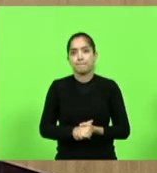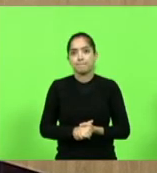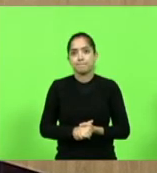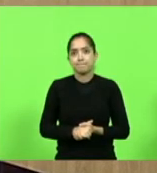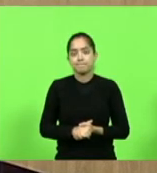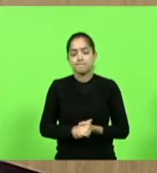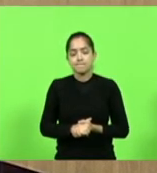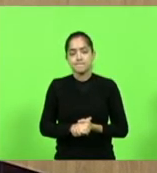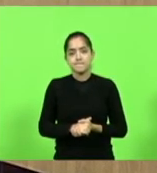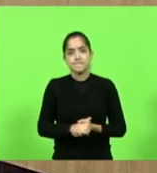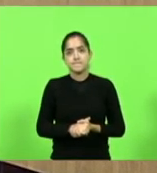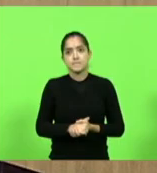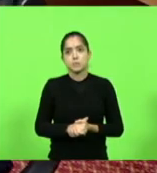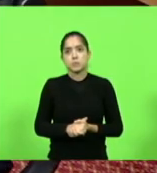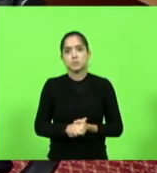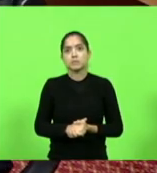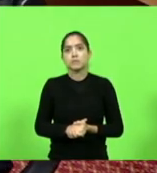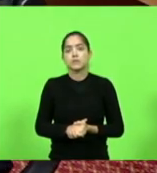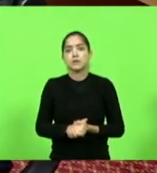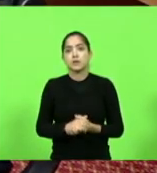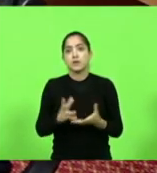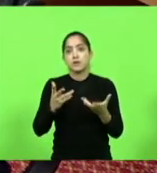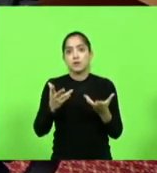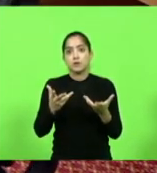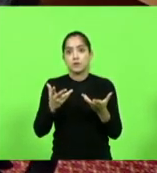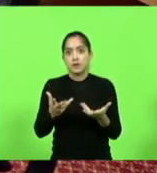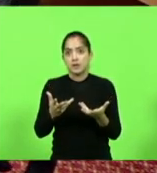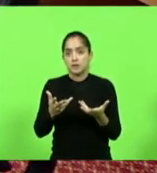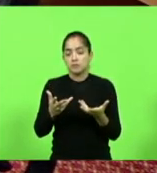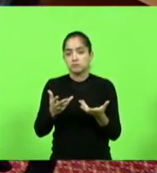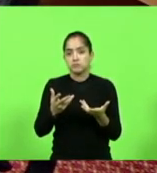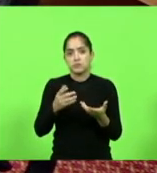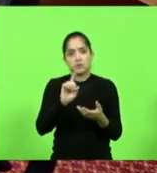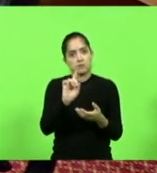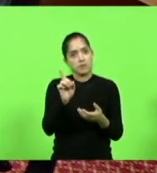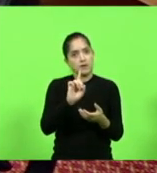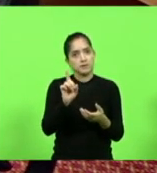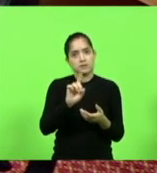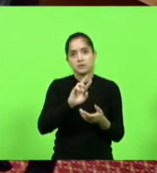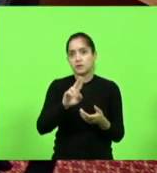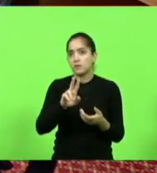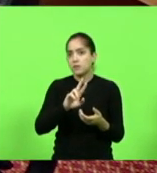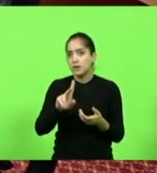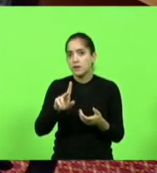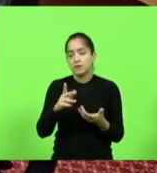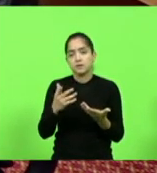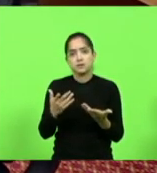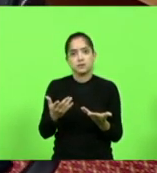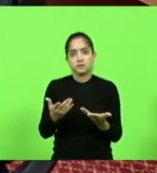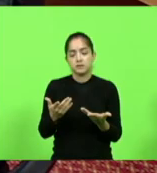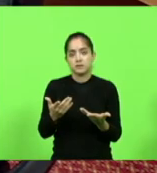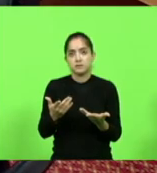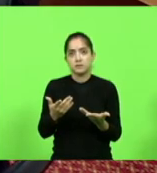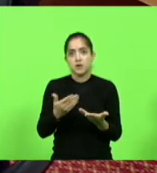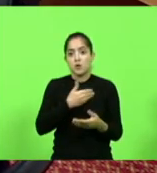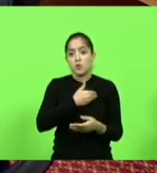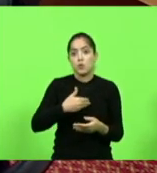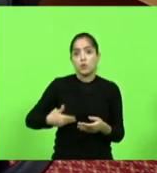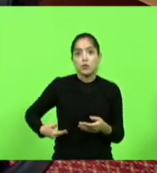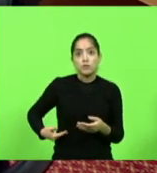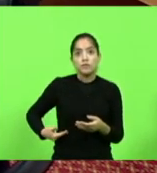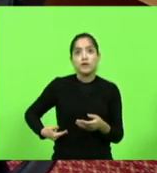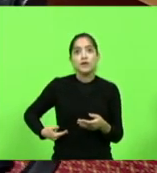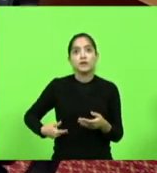Mais um minuto, deputado, para concluir. Mas quero dizer que não é bem assim, né? Parece que tem que ser... Ah, o governo ganhou a eleição